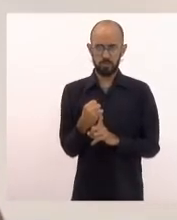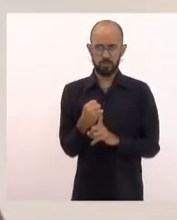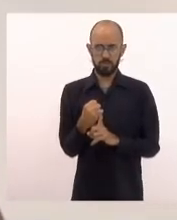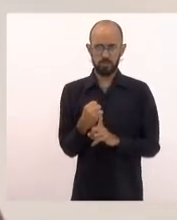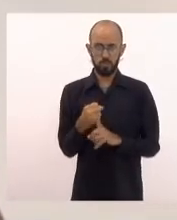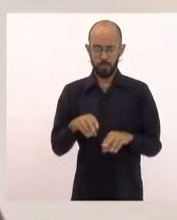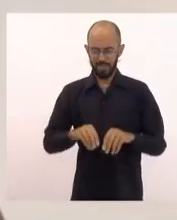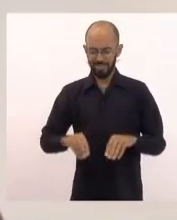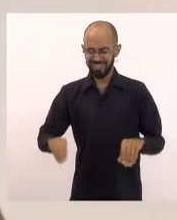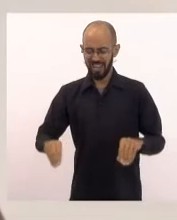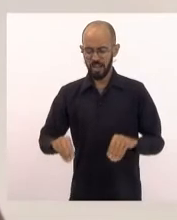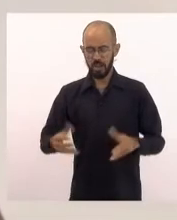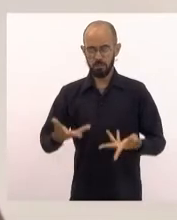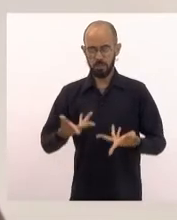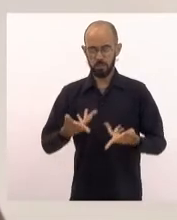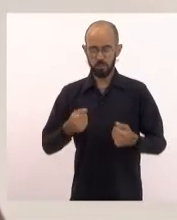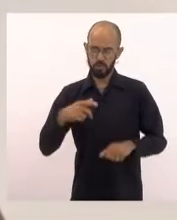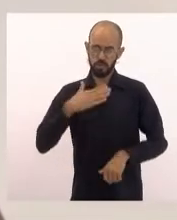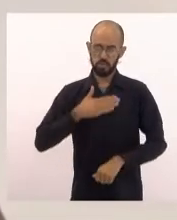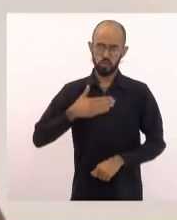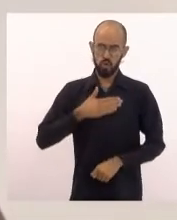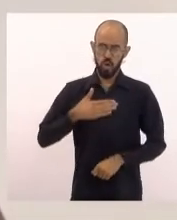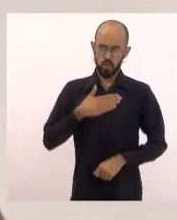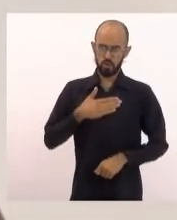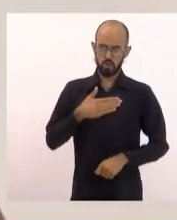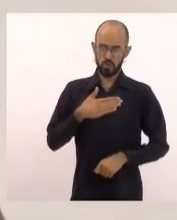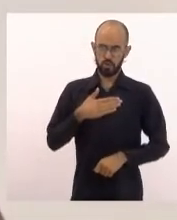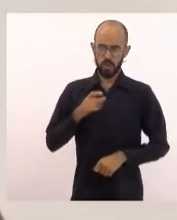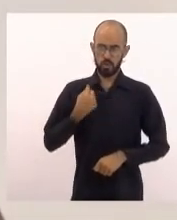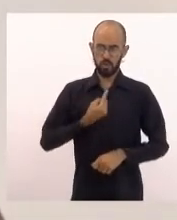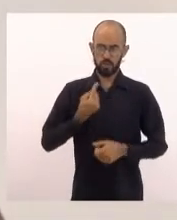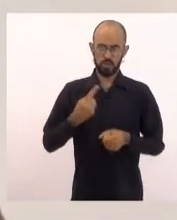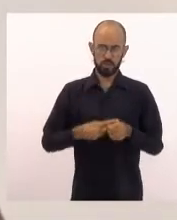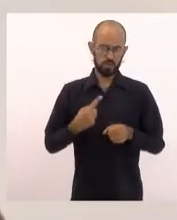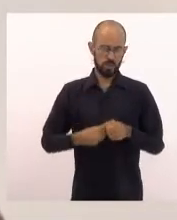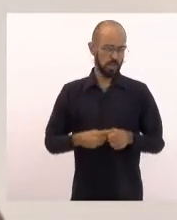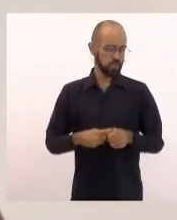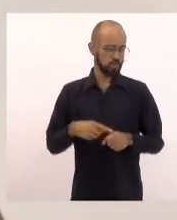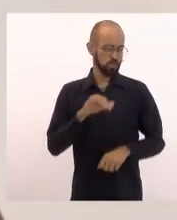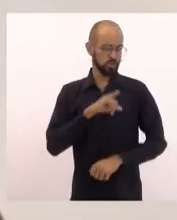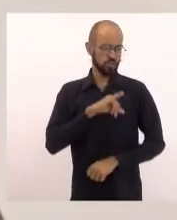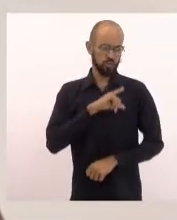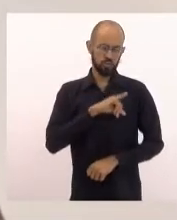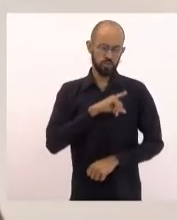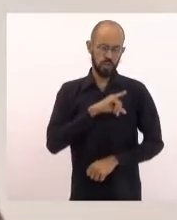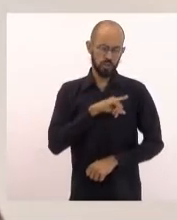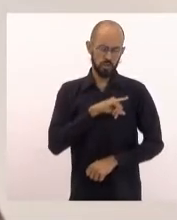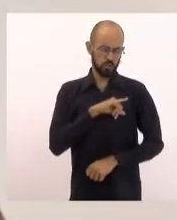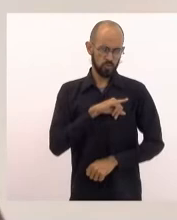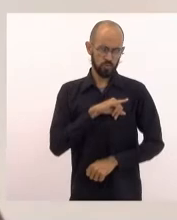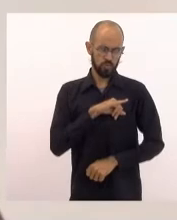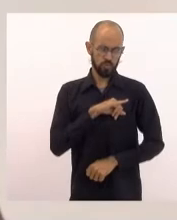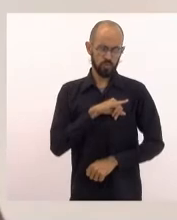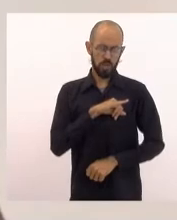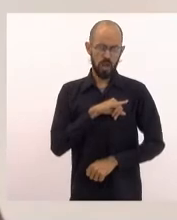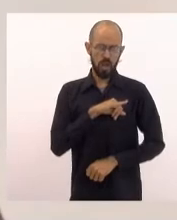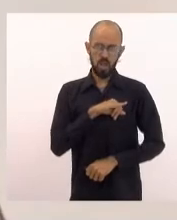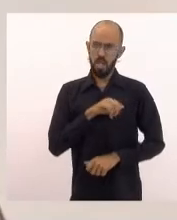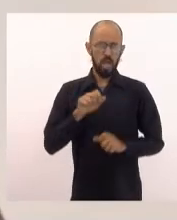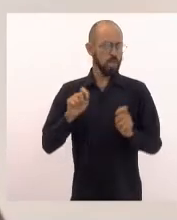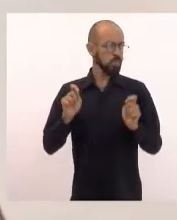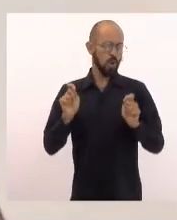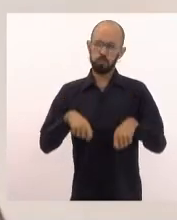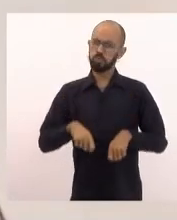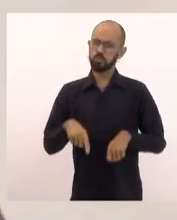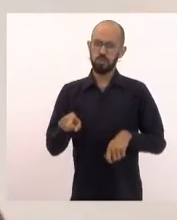tão querida que ele estava gostando tanto, e na nossa cidade querida do Rio de Janeiro. Não é cabível esse tipo de indivíduos continuar circulando